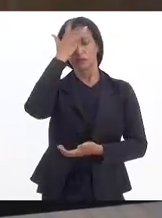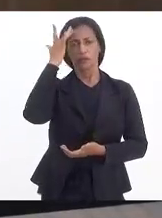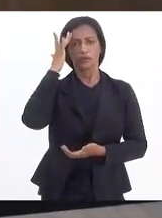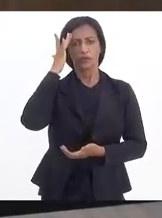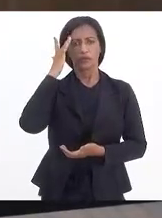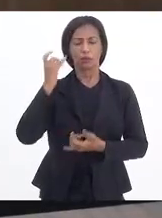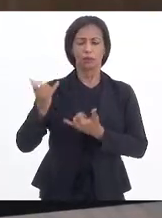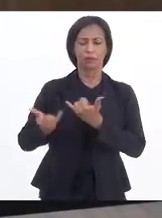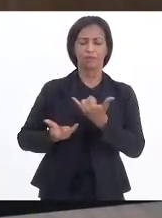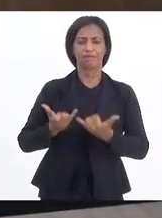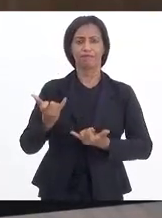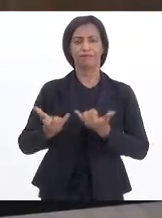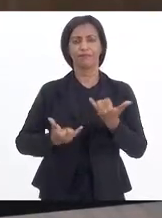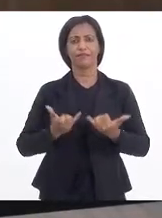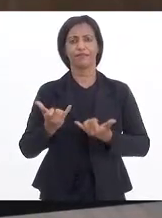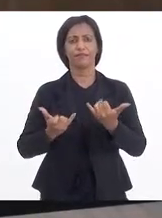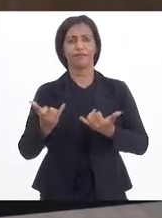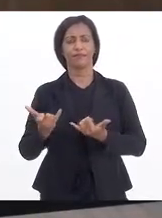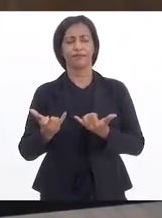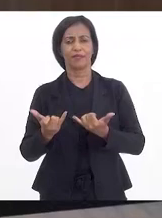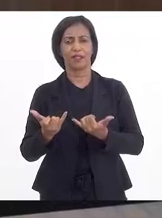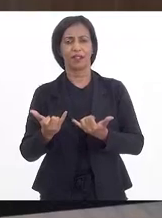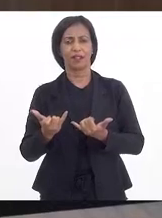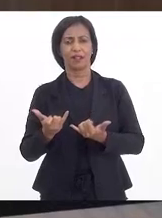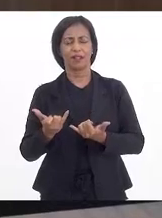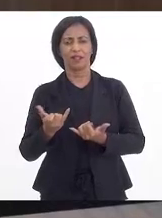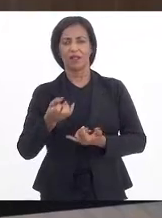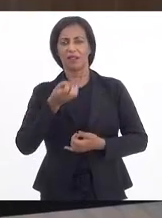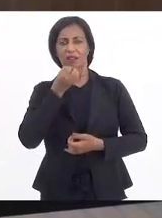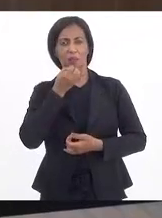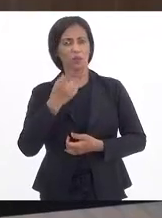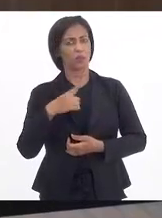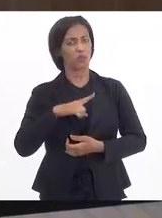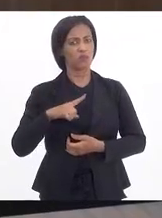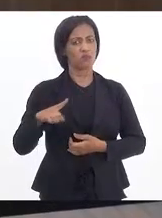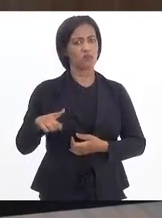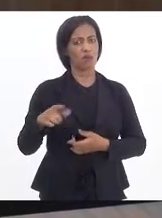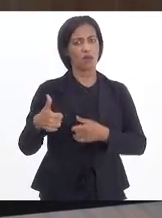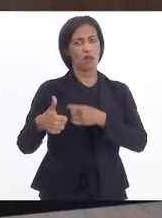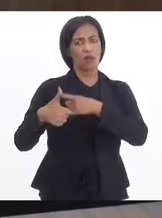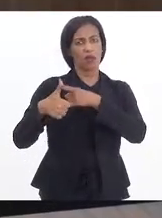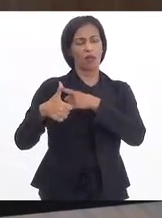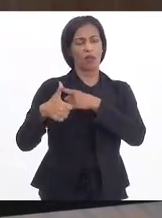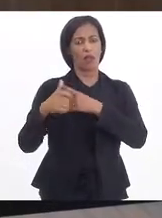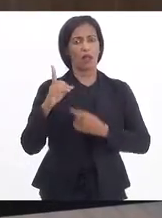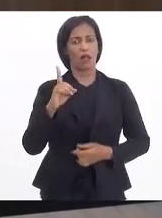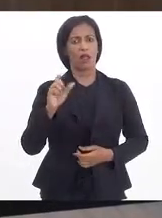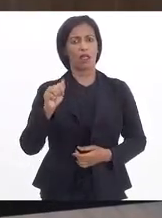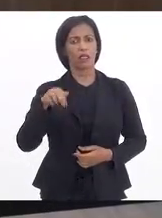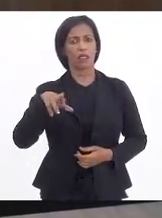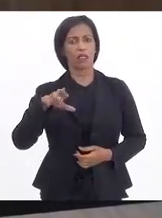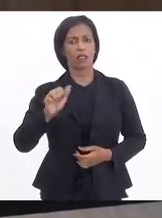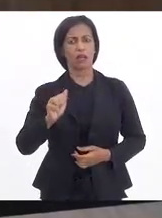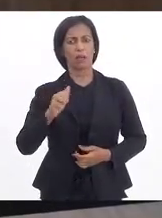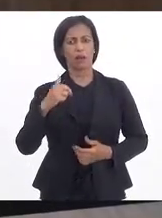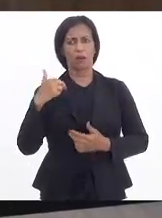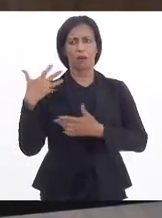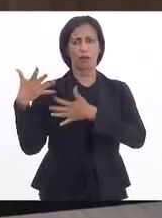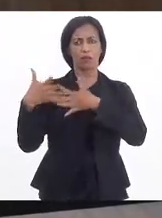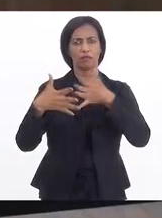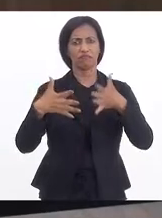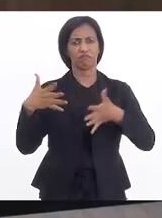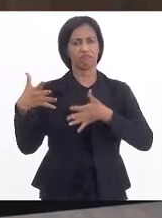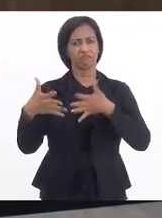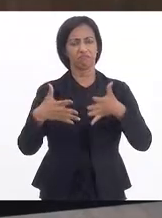uma brincadeira de mau gosto com relação a primeira dama Michelle bolsonaro quando ela fala em línguas